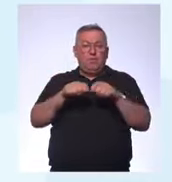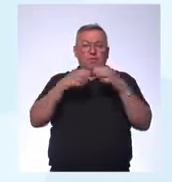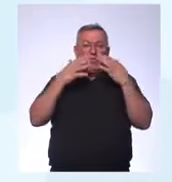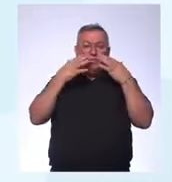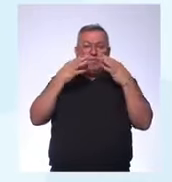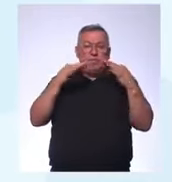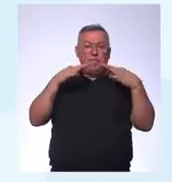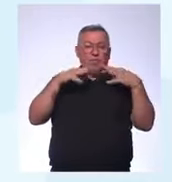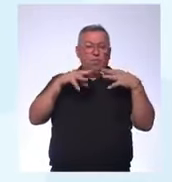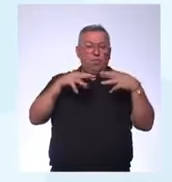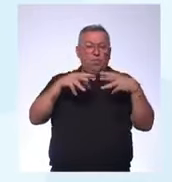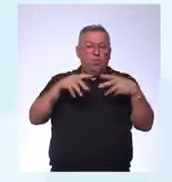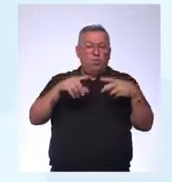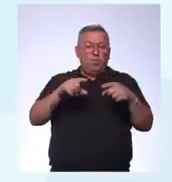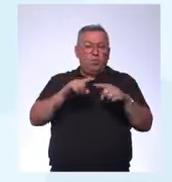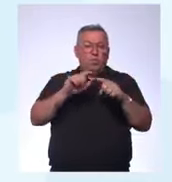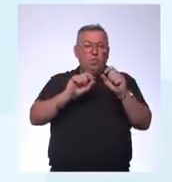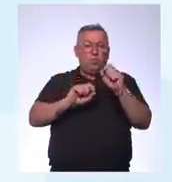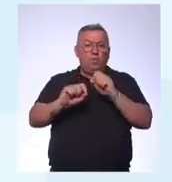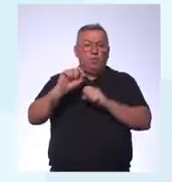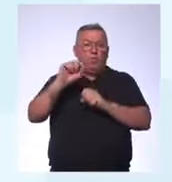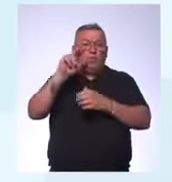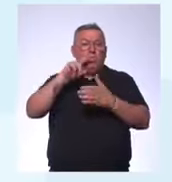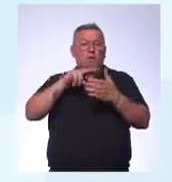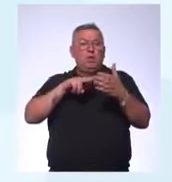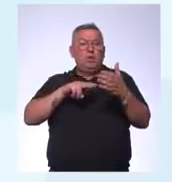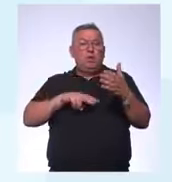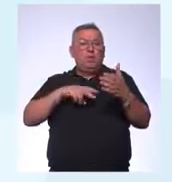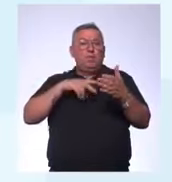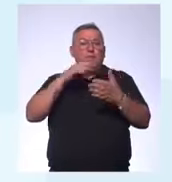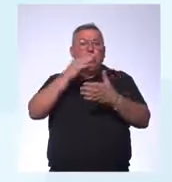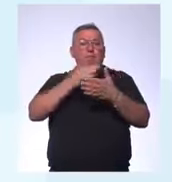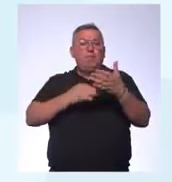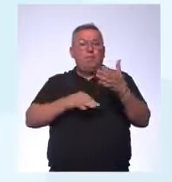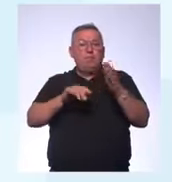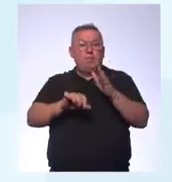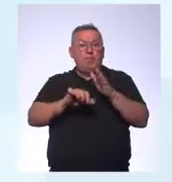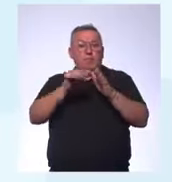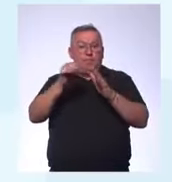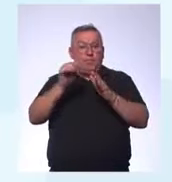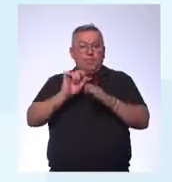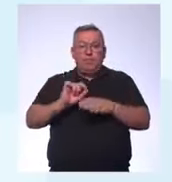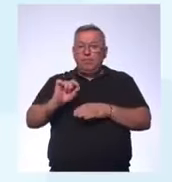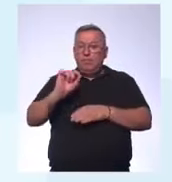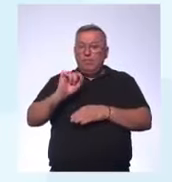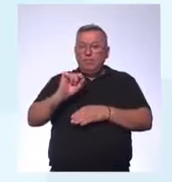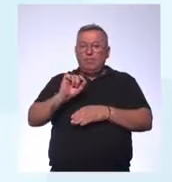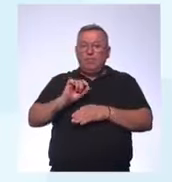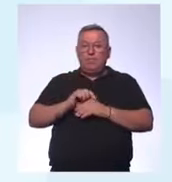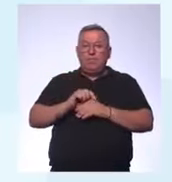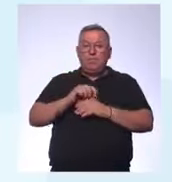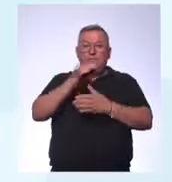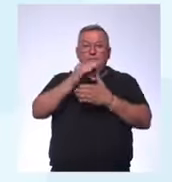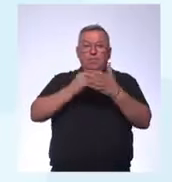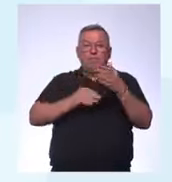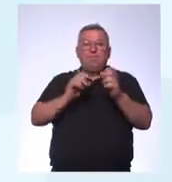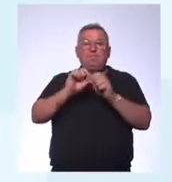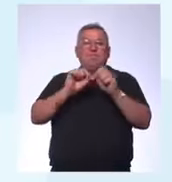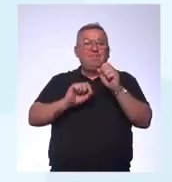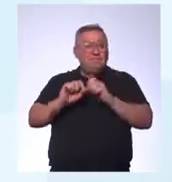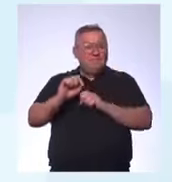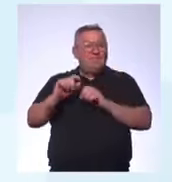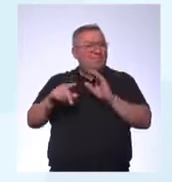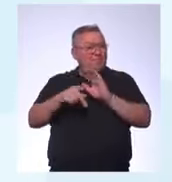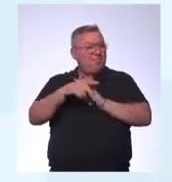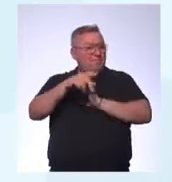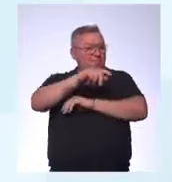tudo nisso. Aliás, que o leitor do texto, o primeiro leitor do texto produzido é o